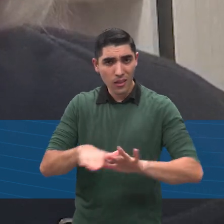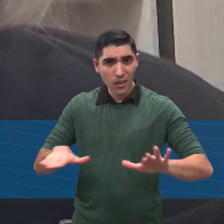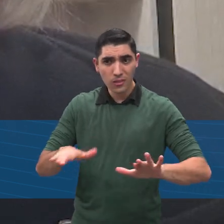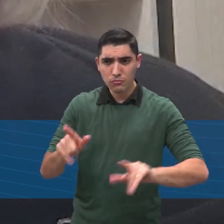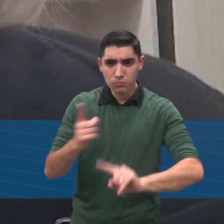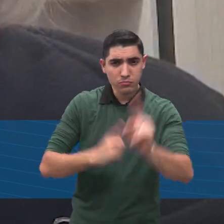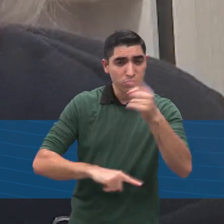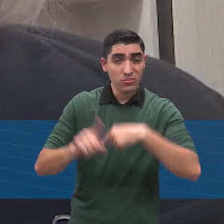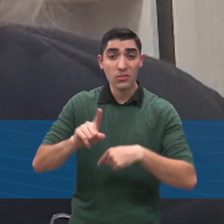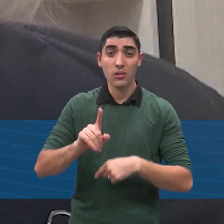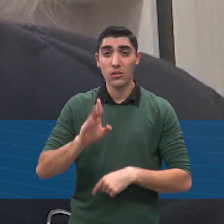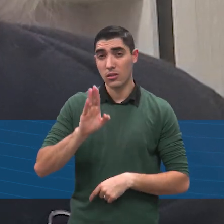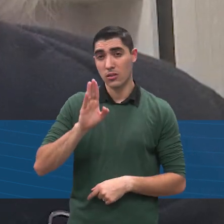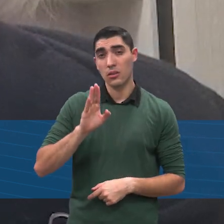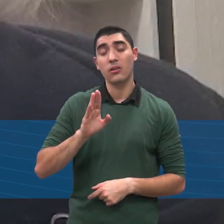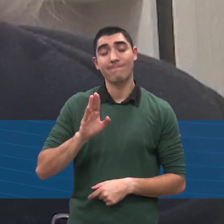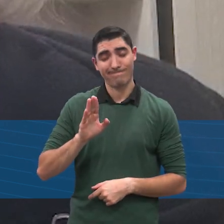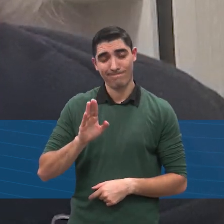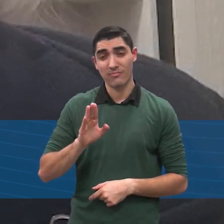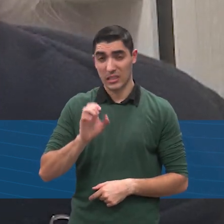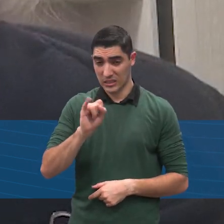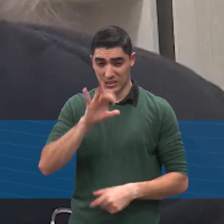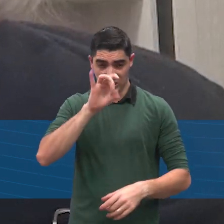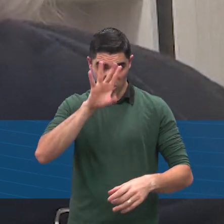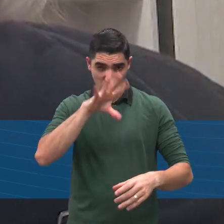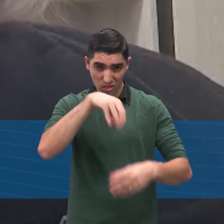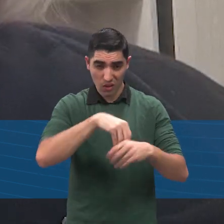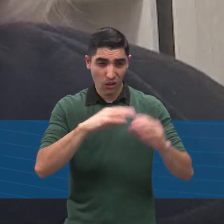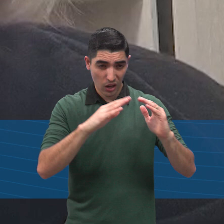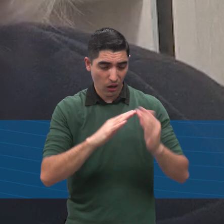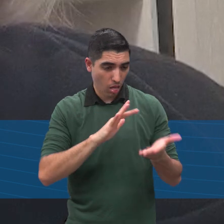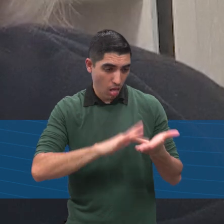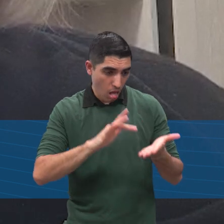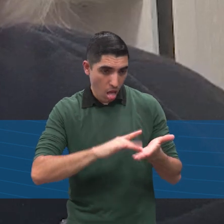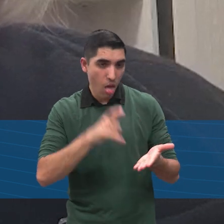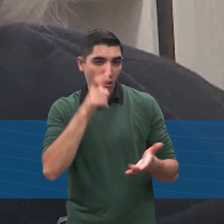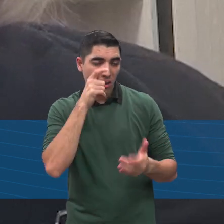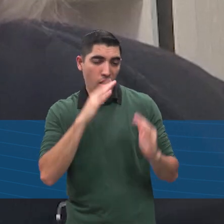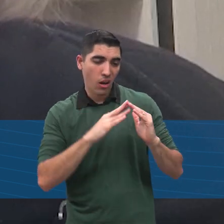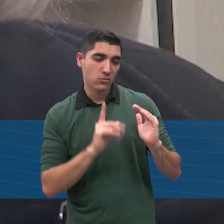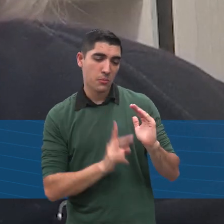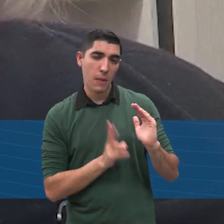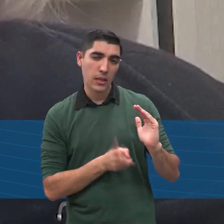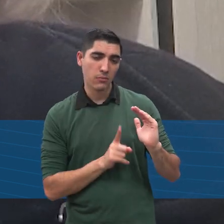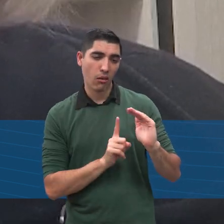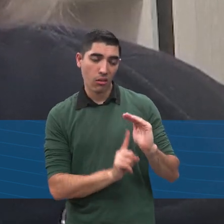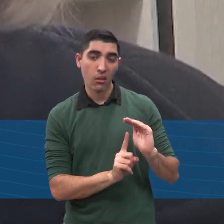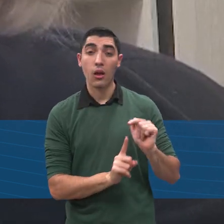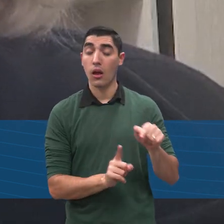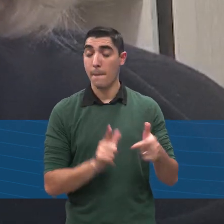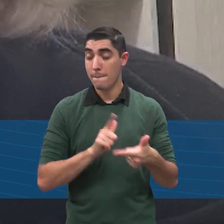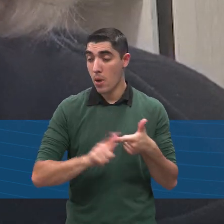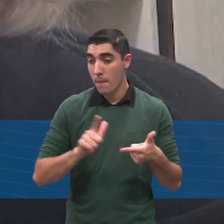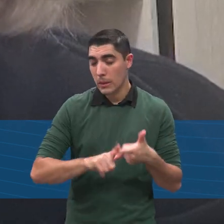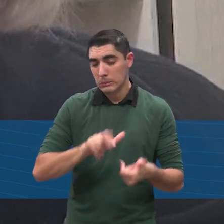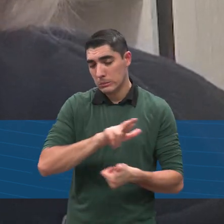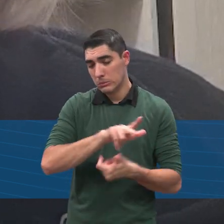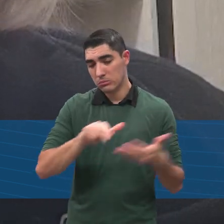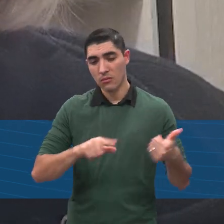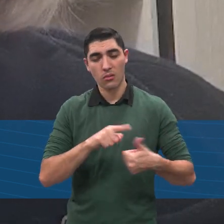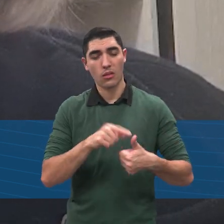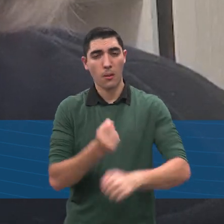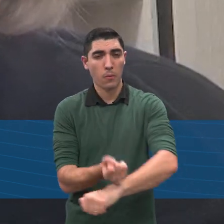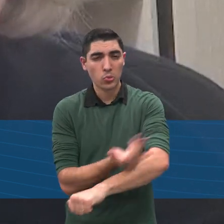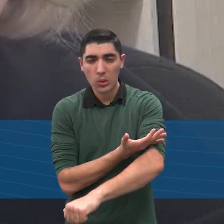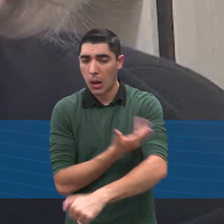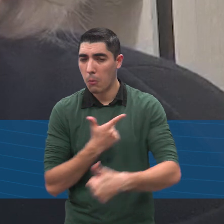tem causado danos muito elevados às crianças, e danos emocionais, danos